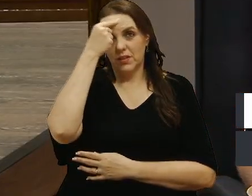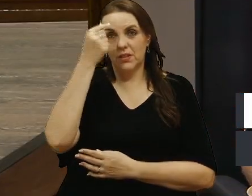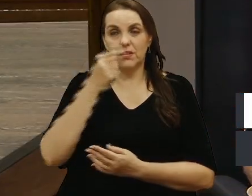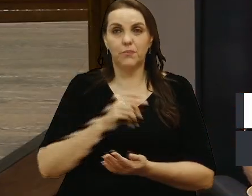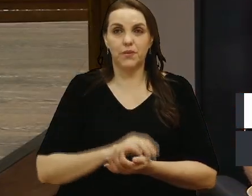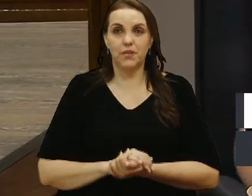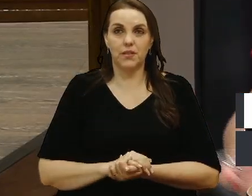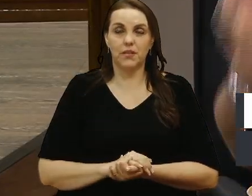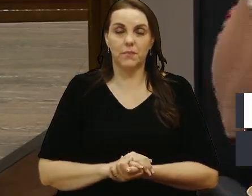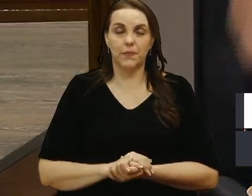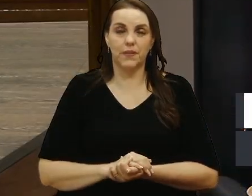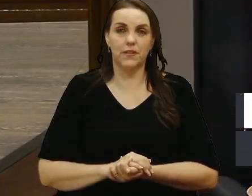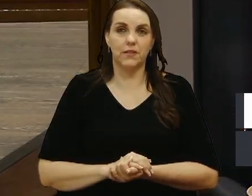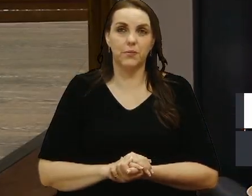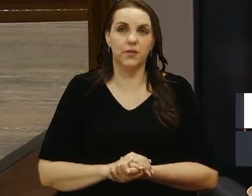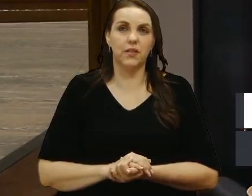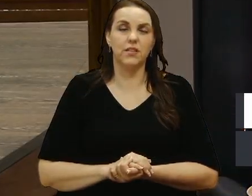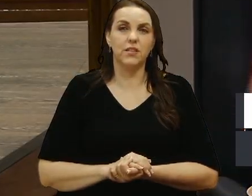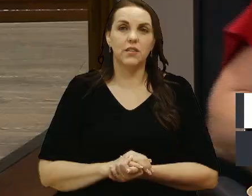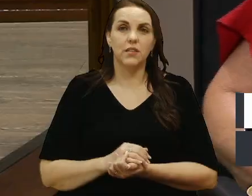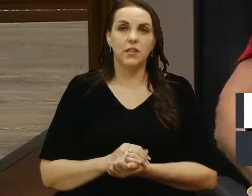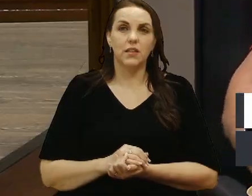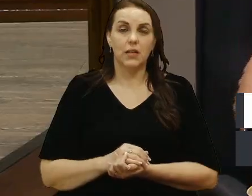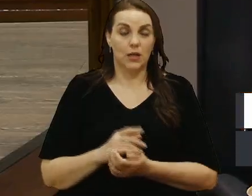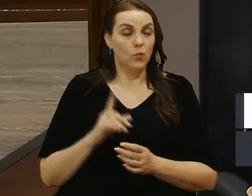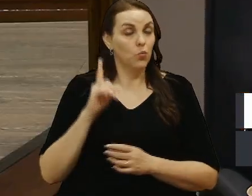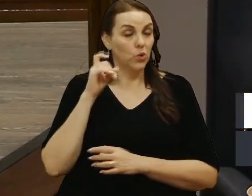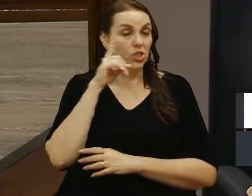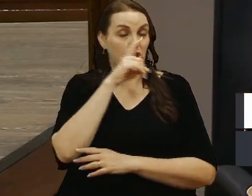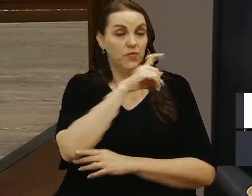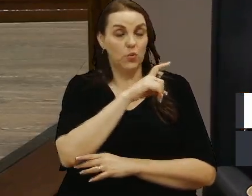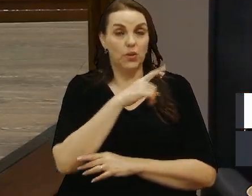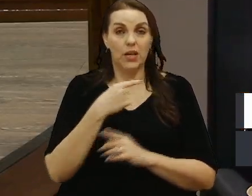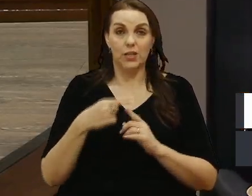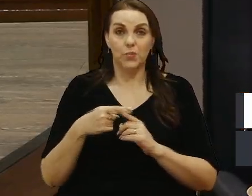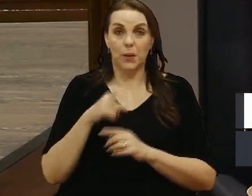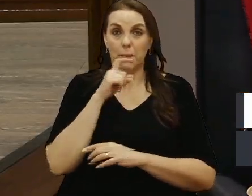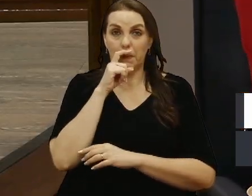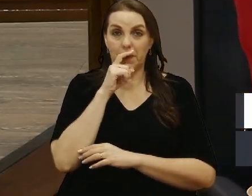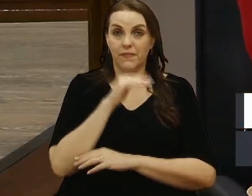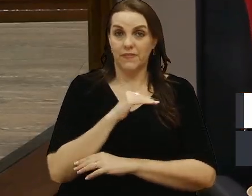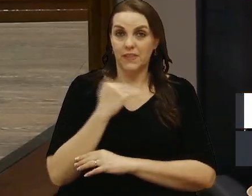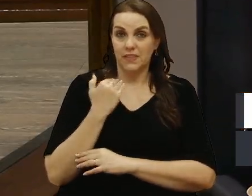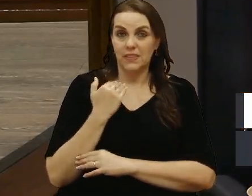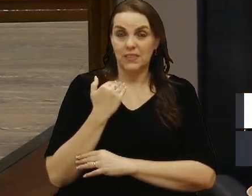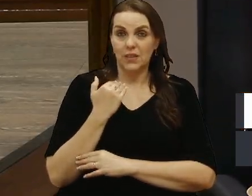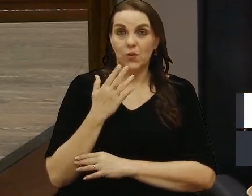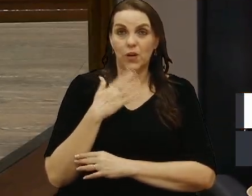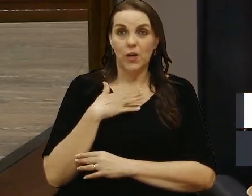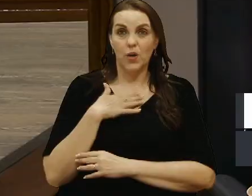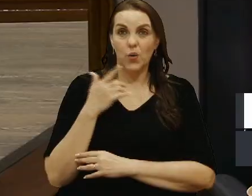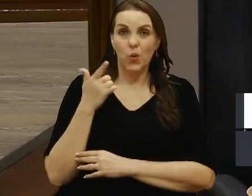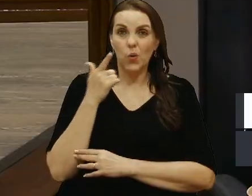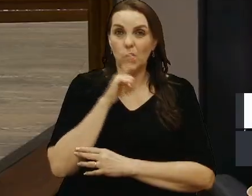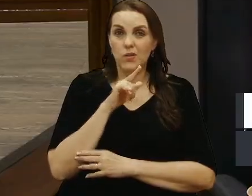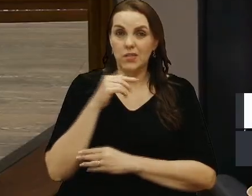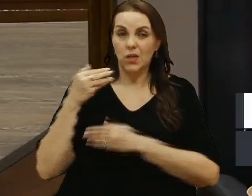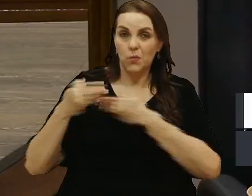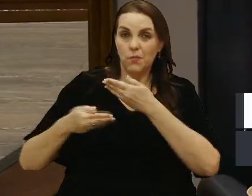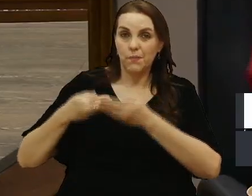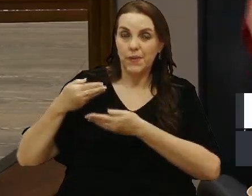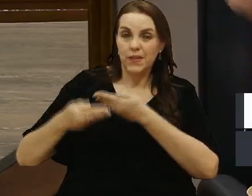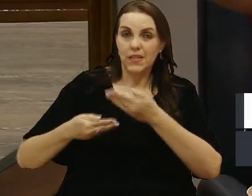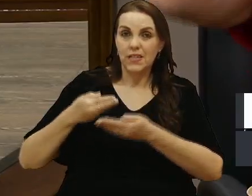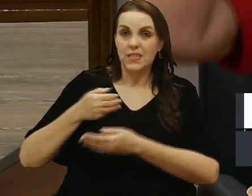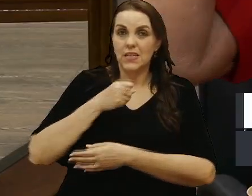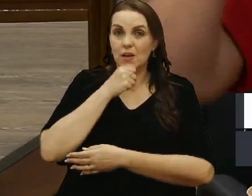muito custo, porque casualmente meu pai tinha falecido e eu ganhei um pedacinho de uma herança da minha